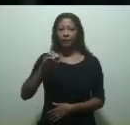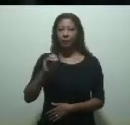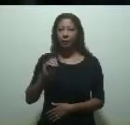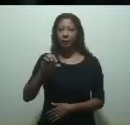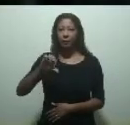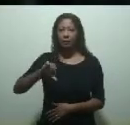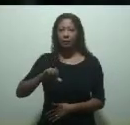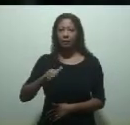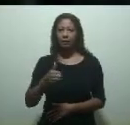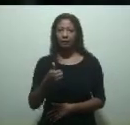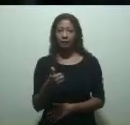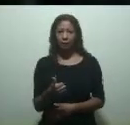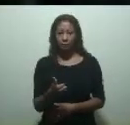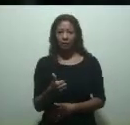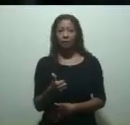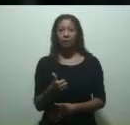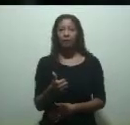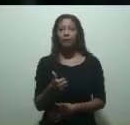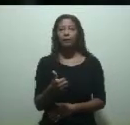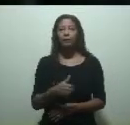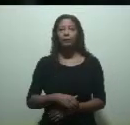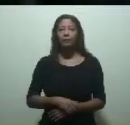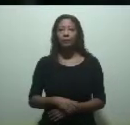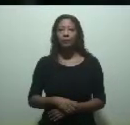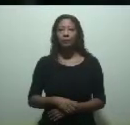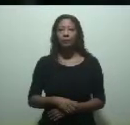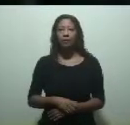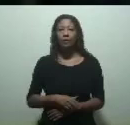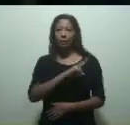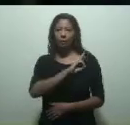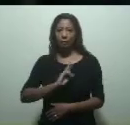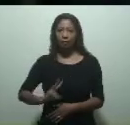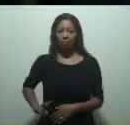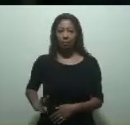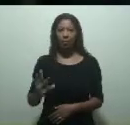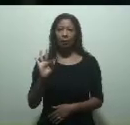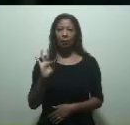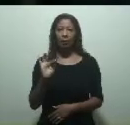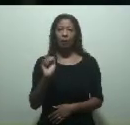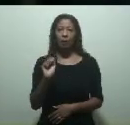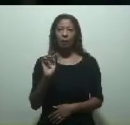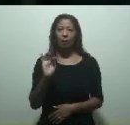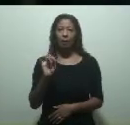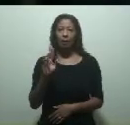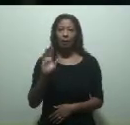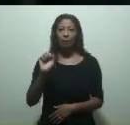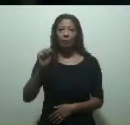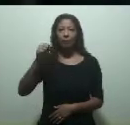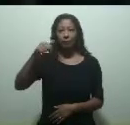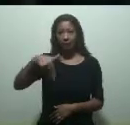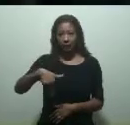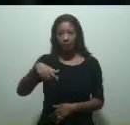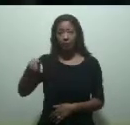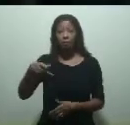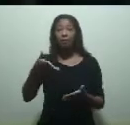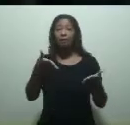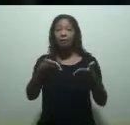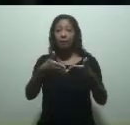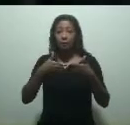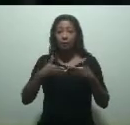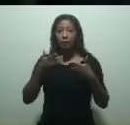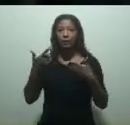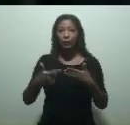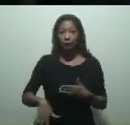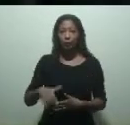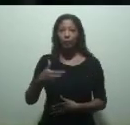091-2020. Fativan Alves Moura de Paiva, vereadora com assento nesta Casa Legislativa, vem reiterar a indicação de número